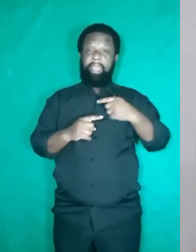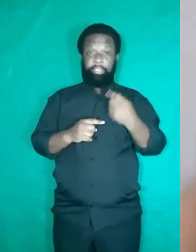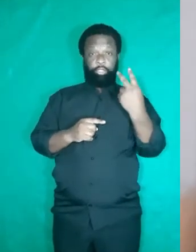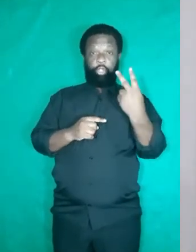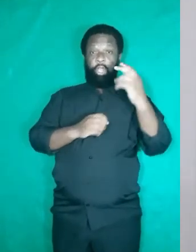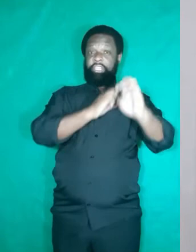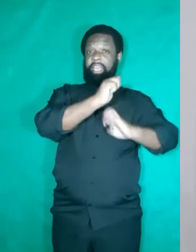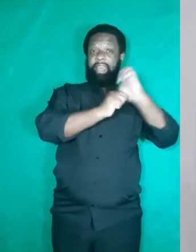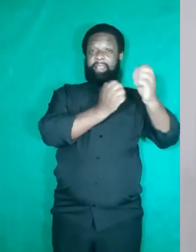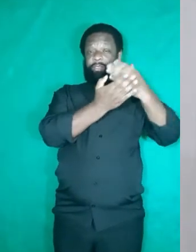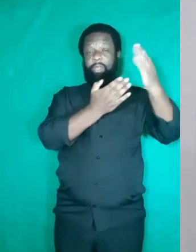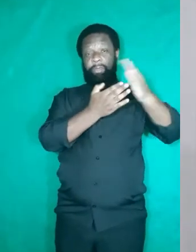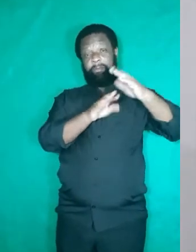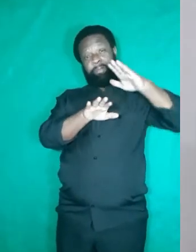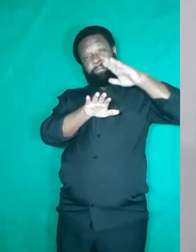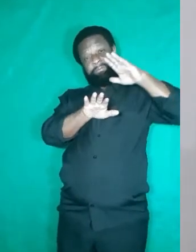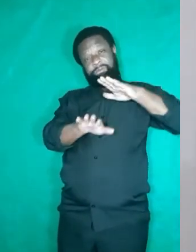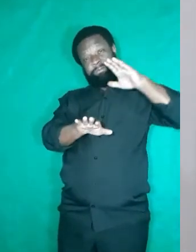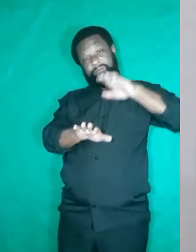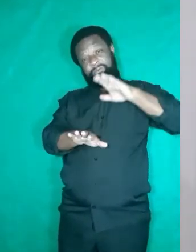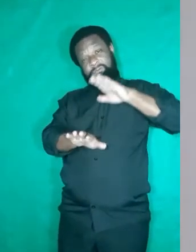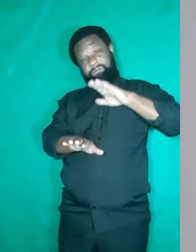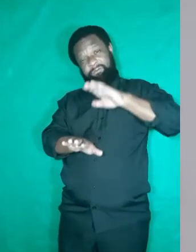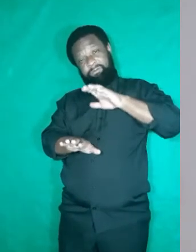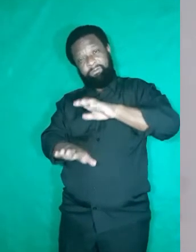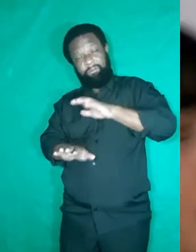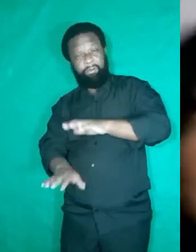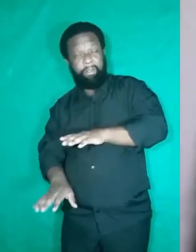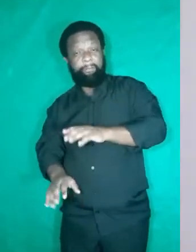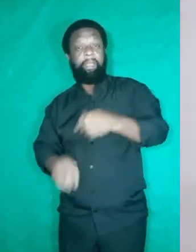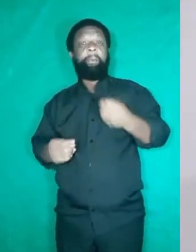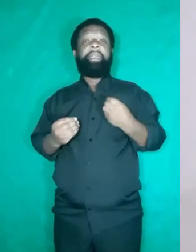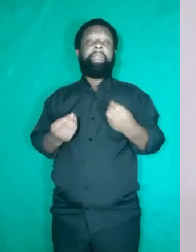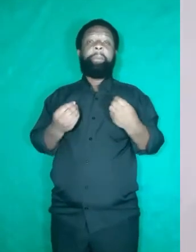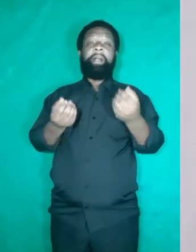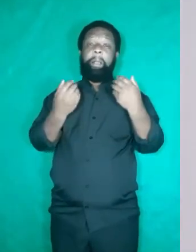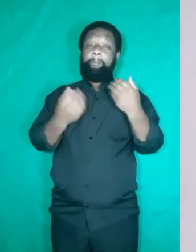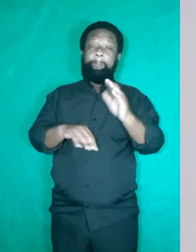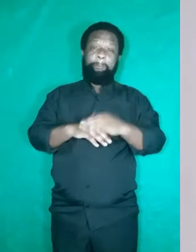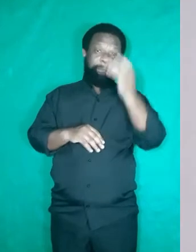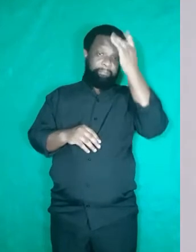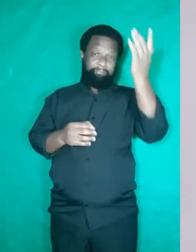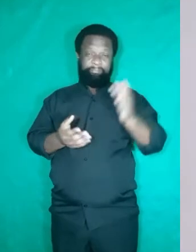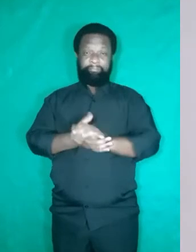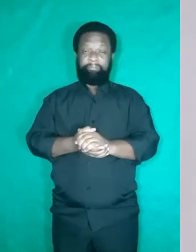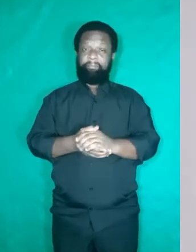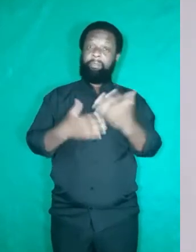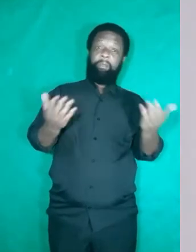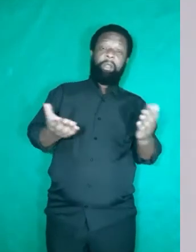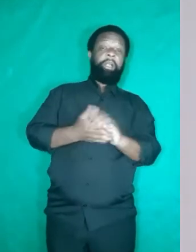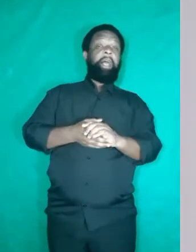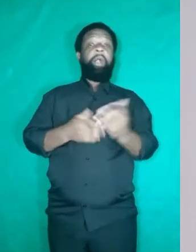elétrons ligantes para baixo, para amenizar o... Bom, pessoal, em relação à polaridade da ligação,